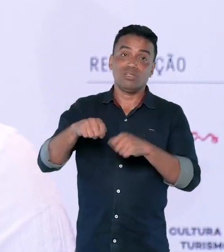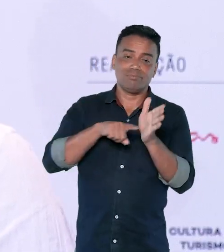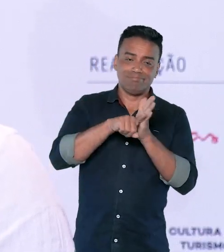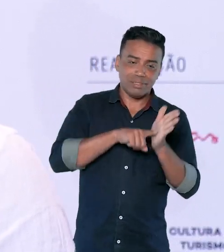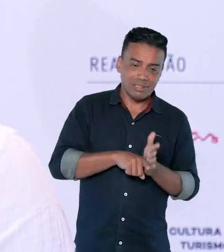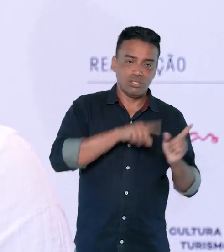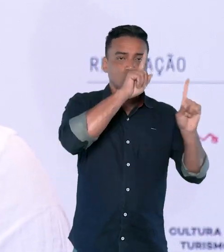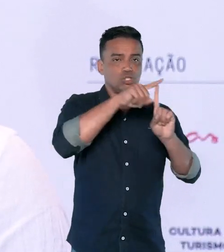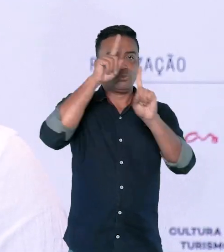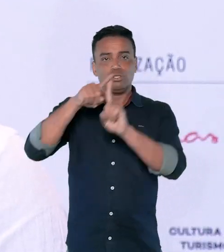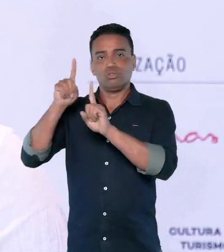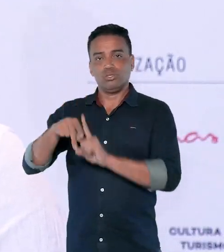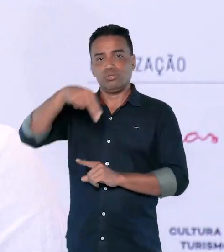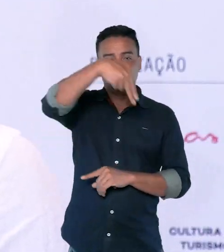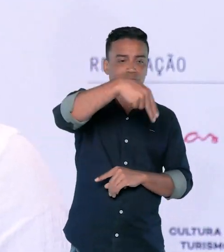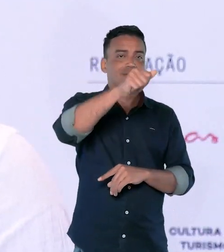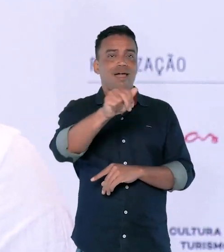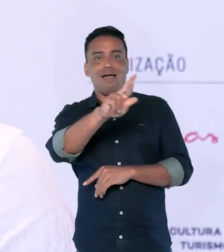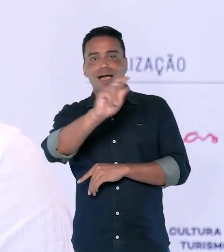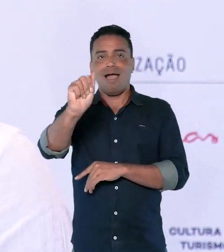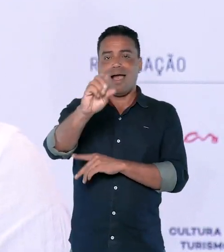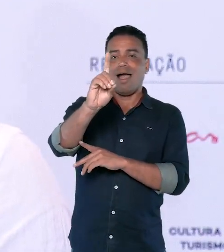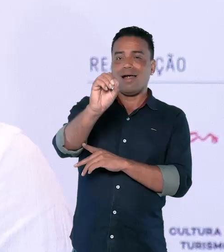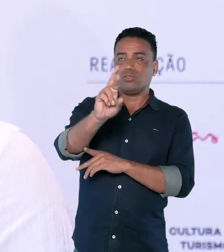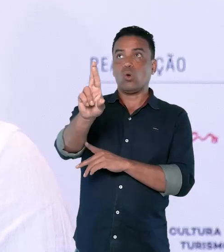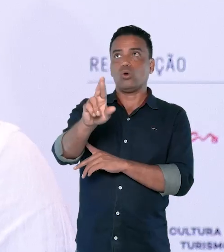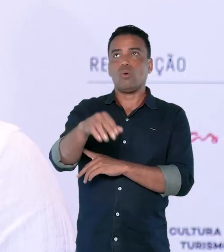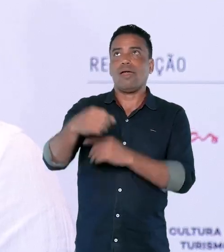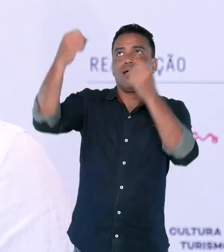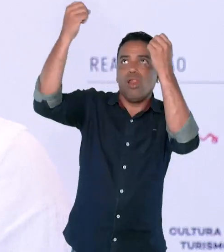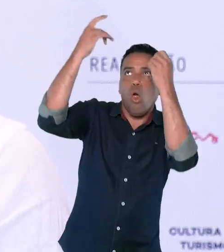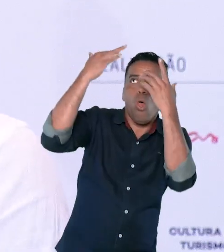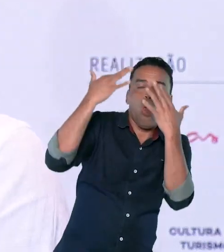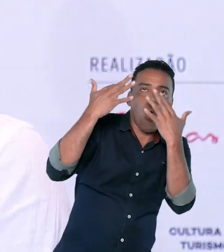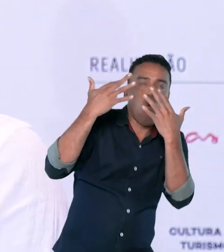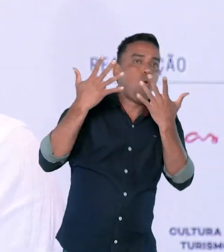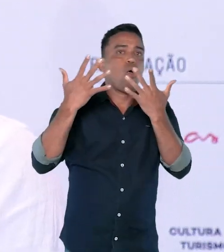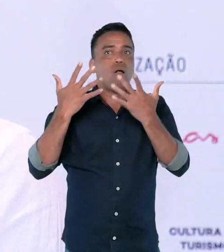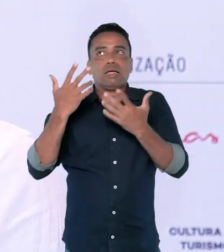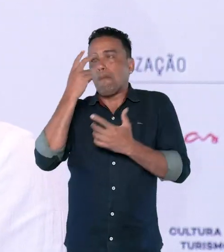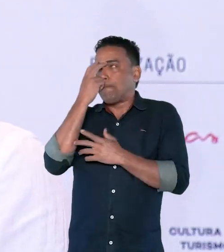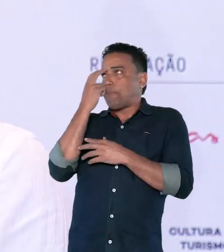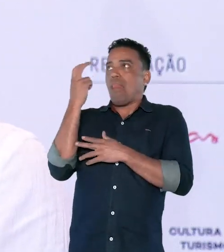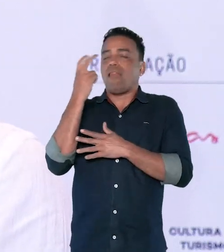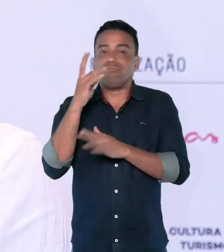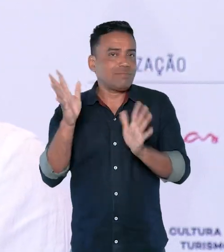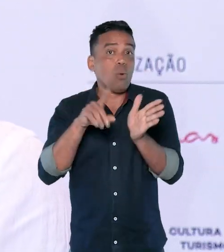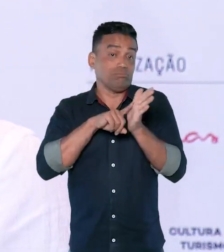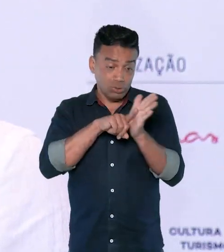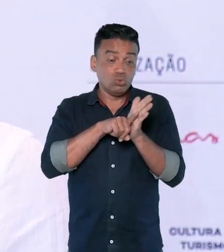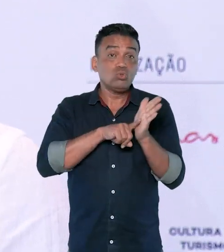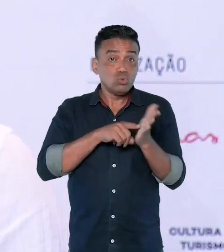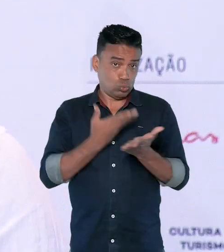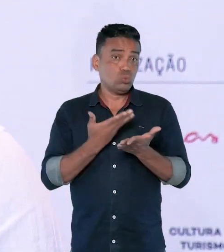sobre os tipos de narradores. Né? Então, não foi assim uma iluminação do nada, né, de uma genialidade. Né?